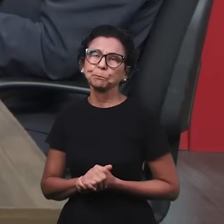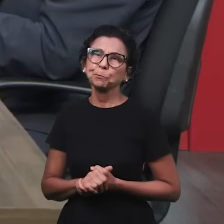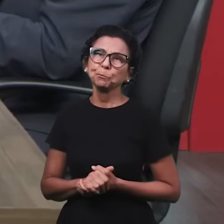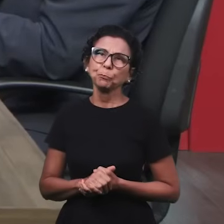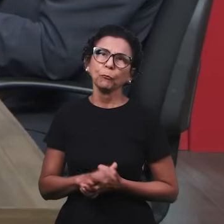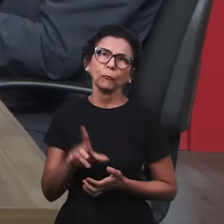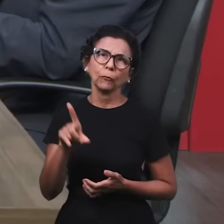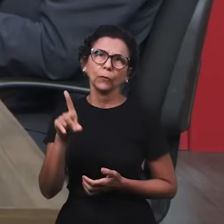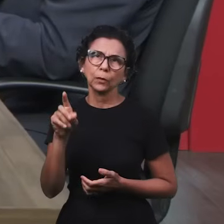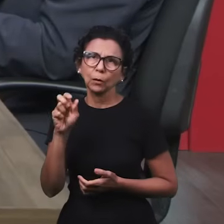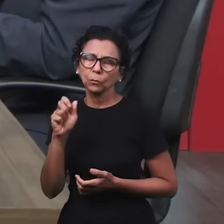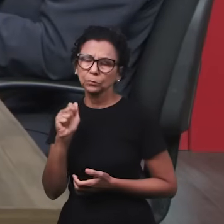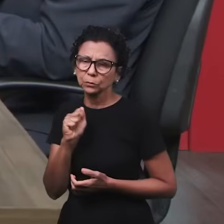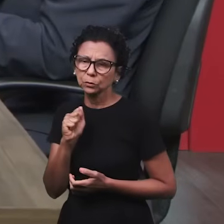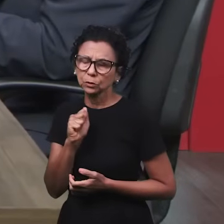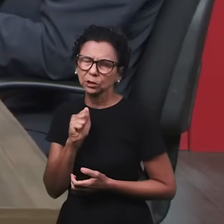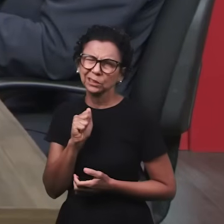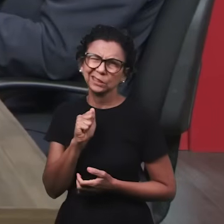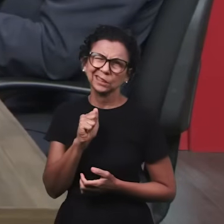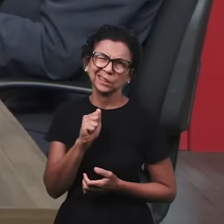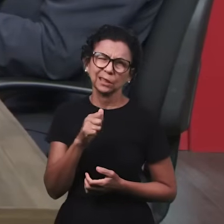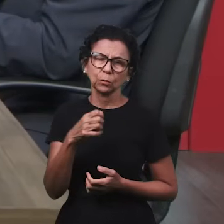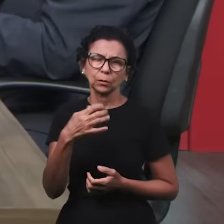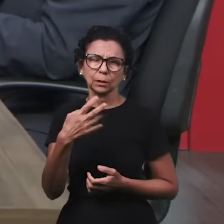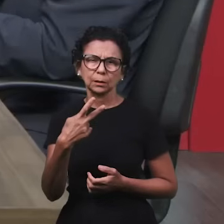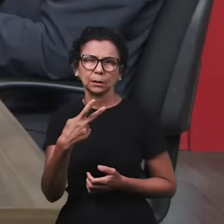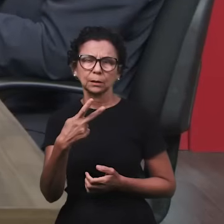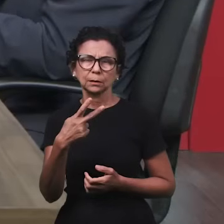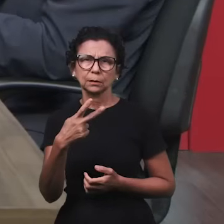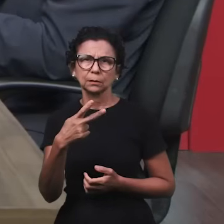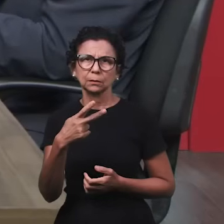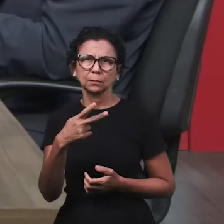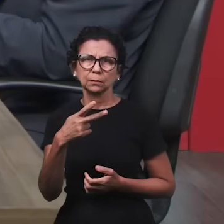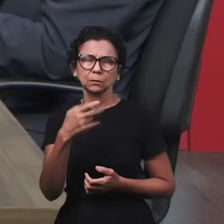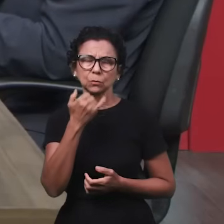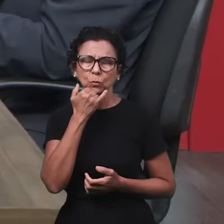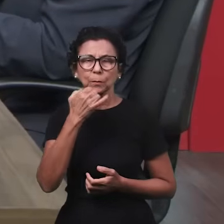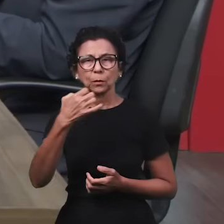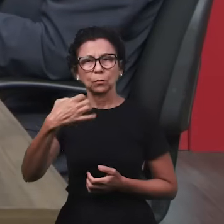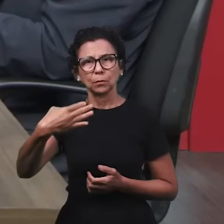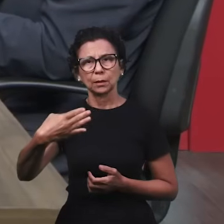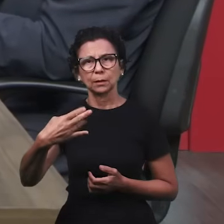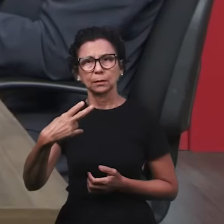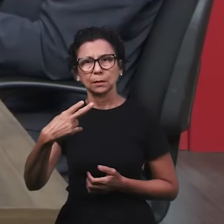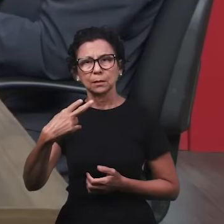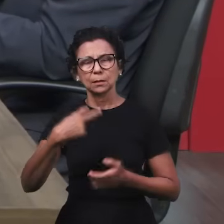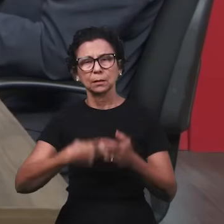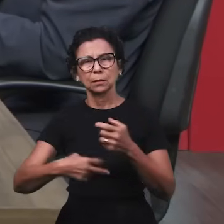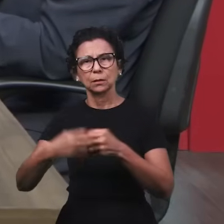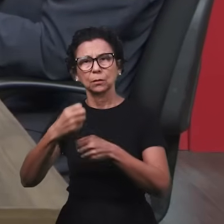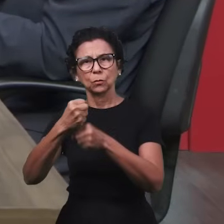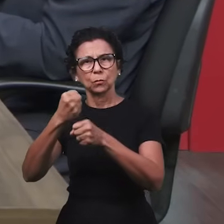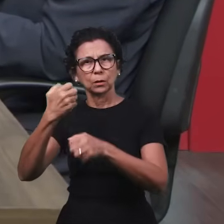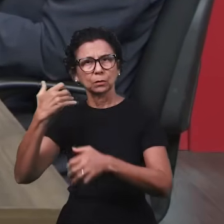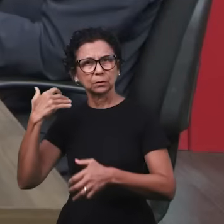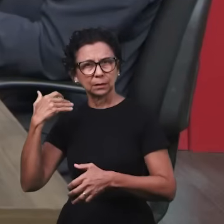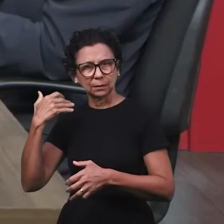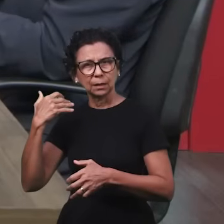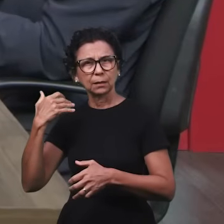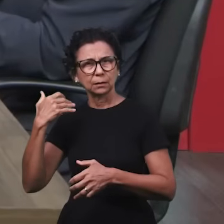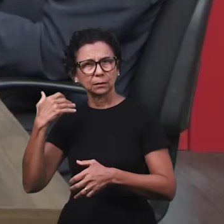foi quando eu estive há 45 anos atrás em conversa com um